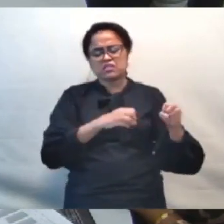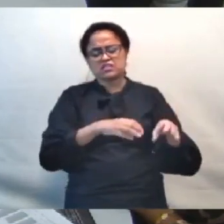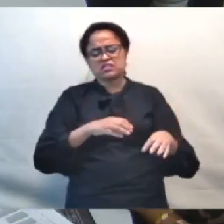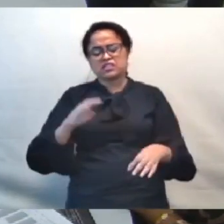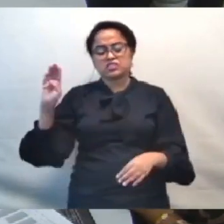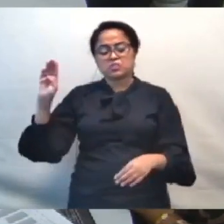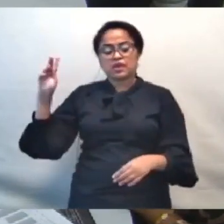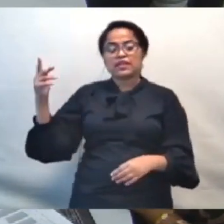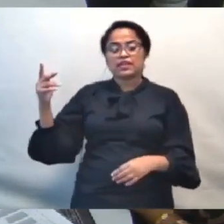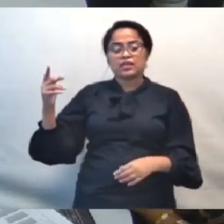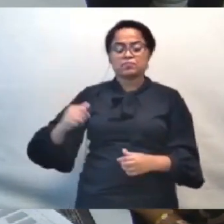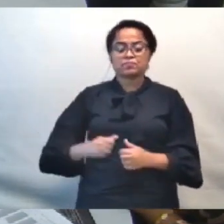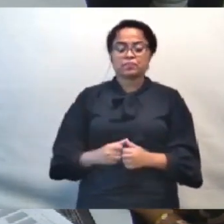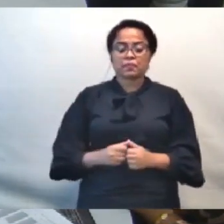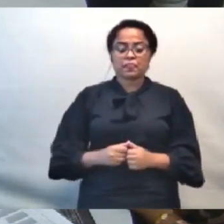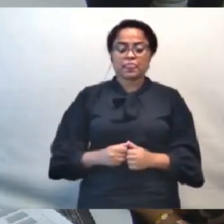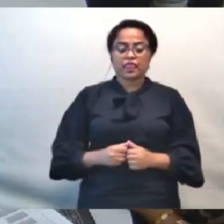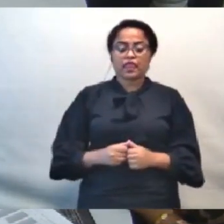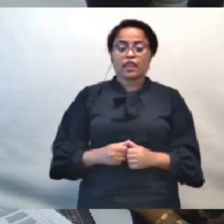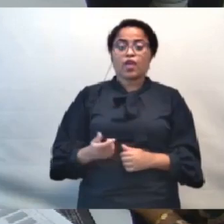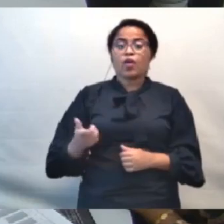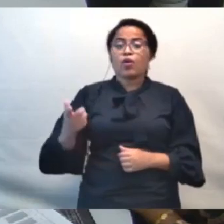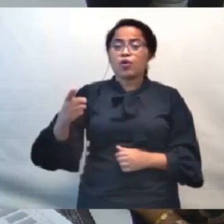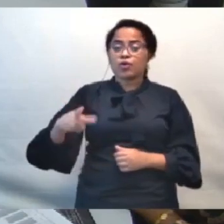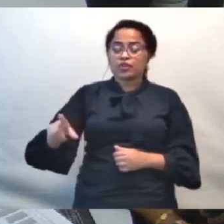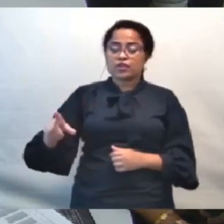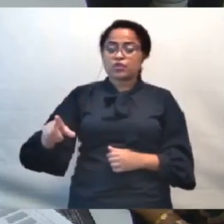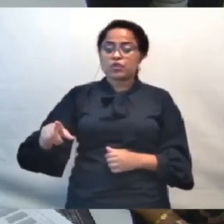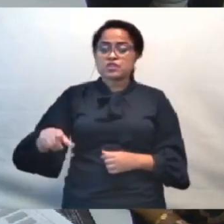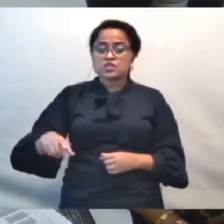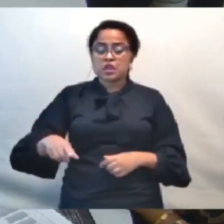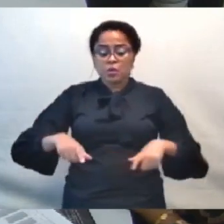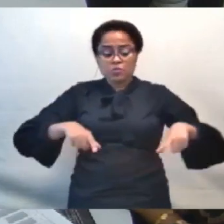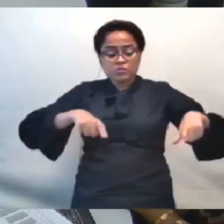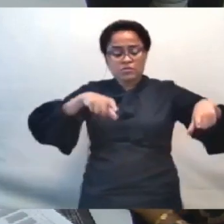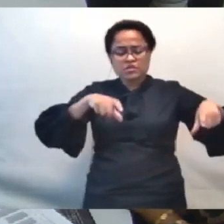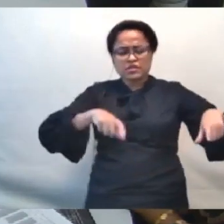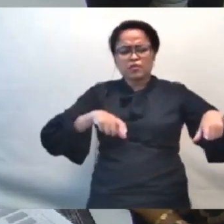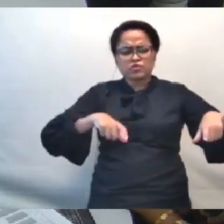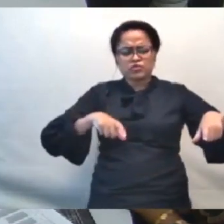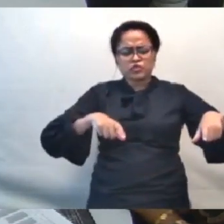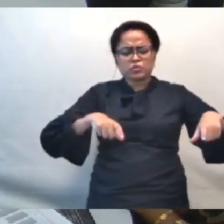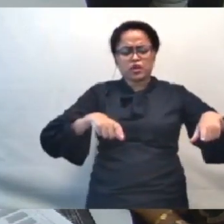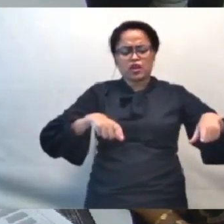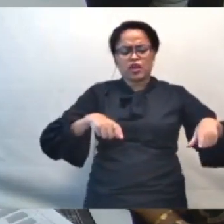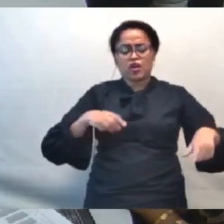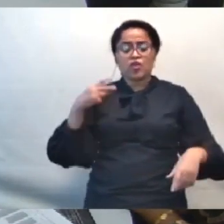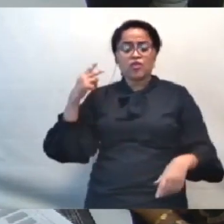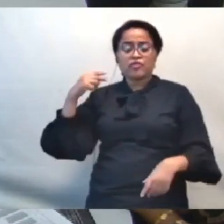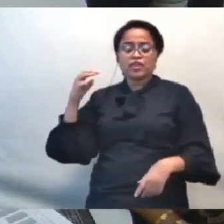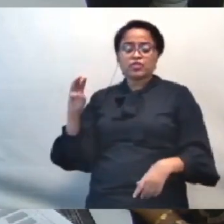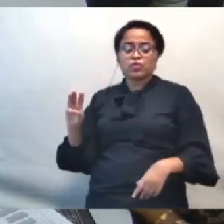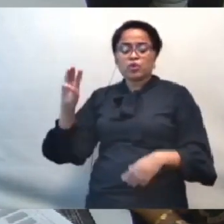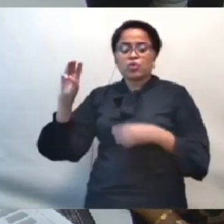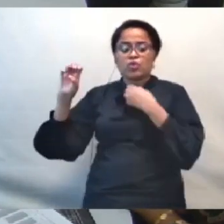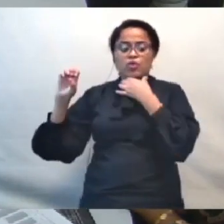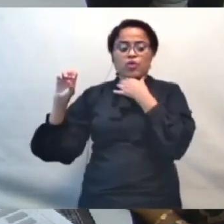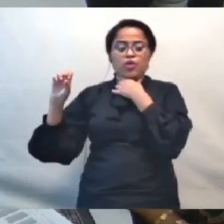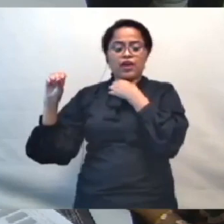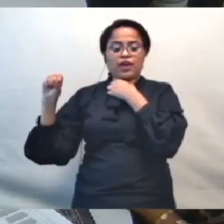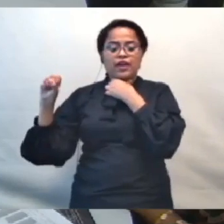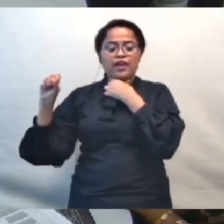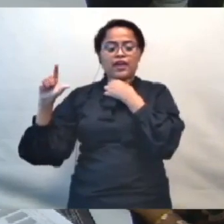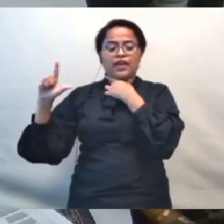relação aos campinhos de futebol, né? O vereador Wesley, aqui dessa casa, ele gravou um vídeo com a secretária de Educação, a